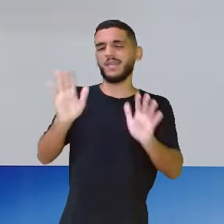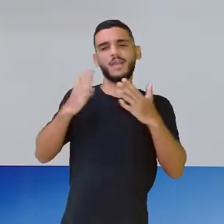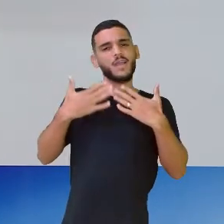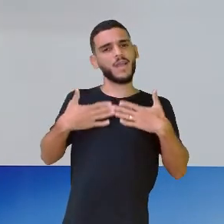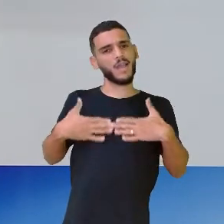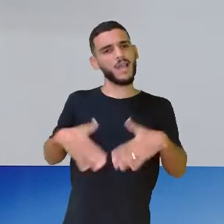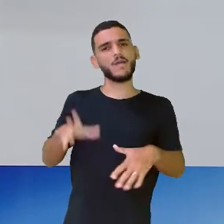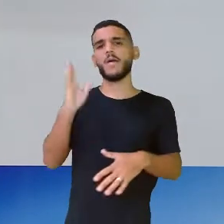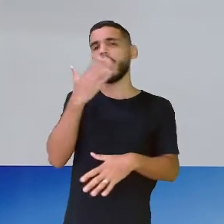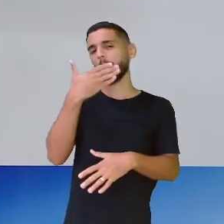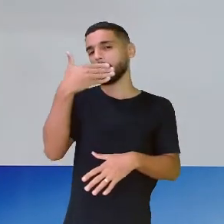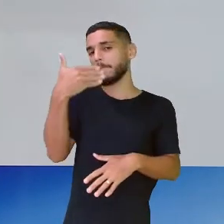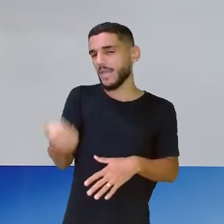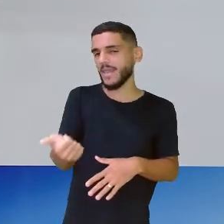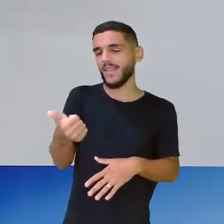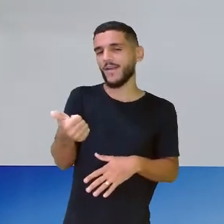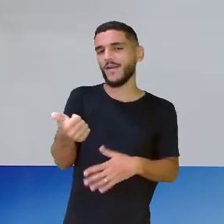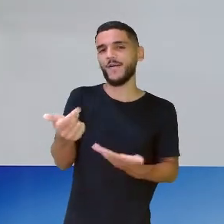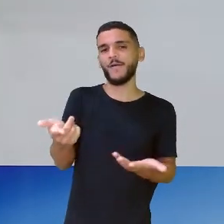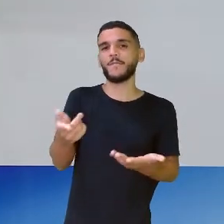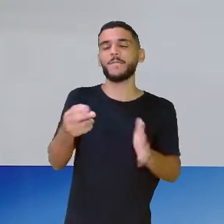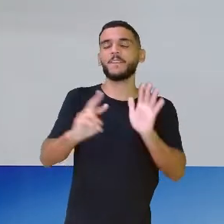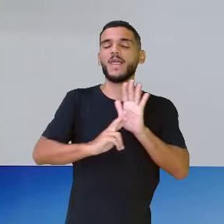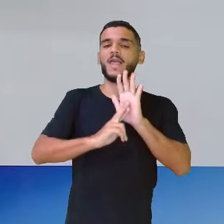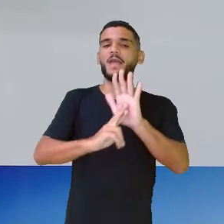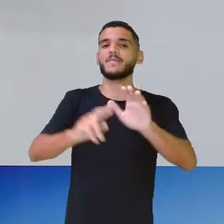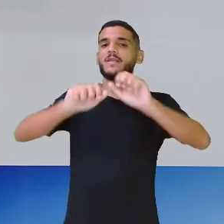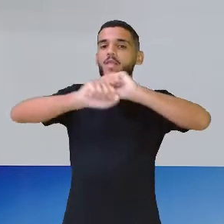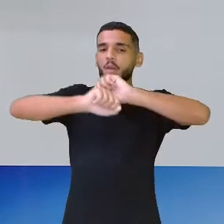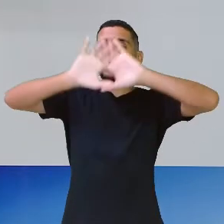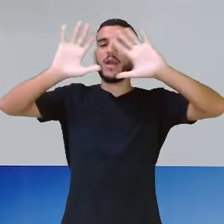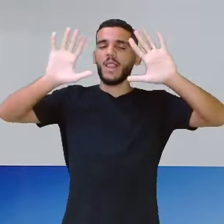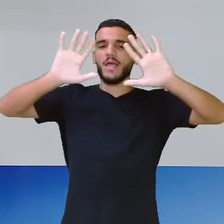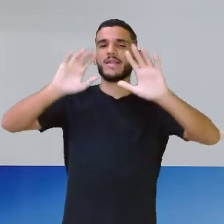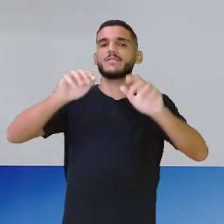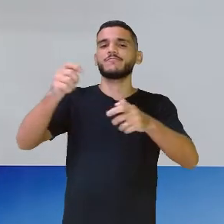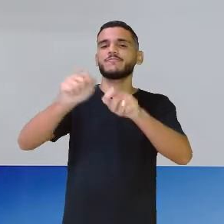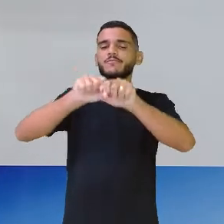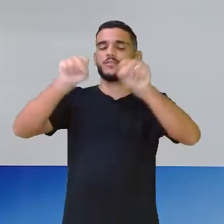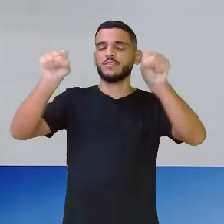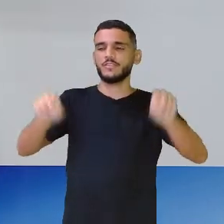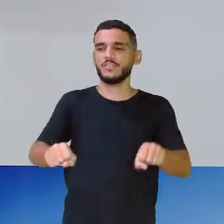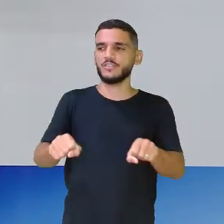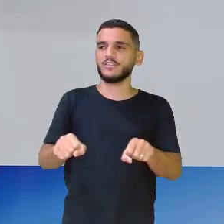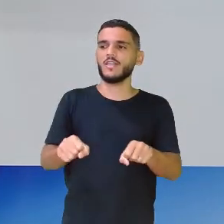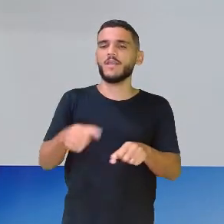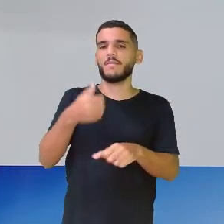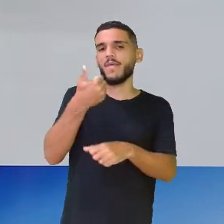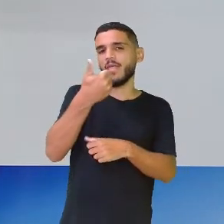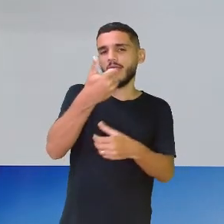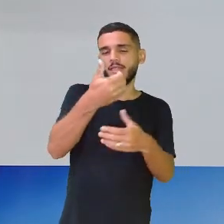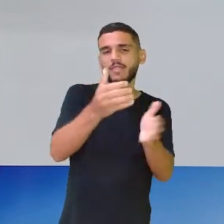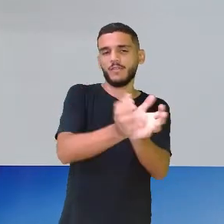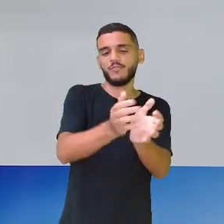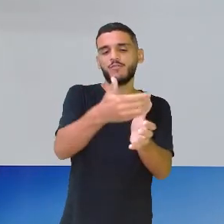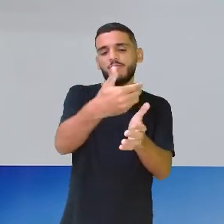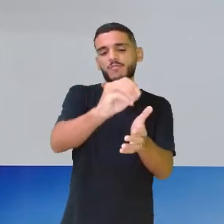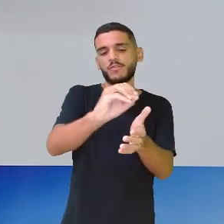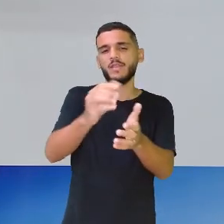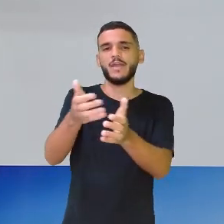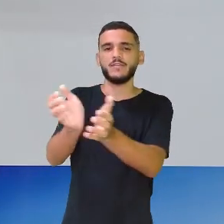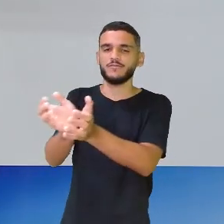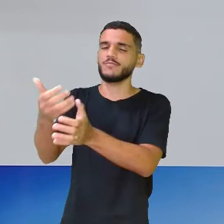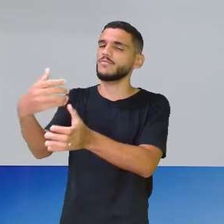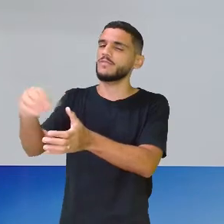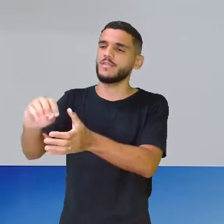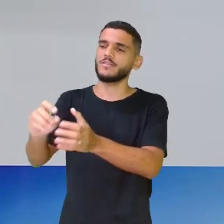representação clara do nosso sistema decimal. Eu também tenho aqui mais uma fita que